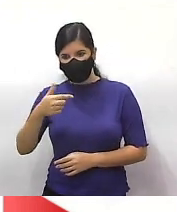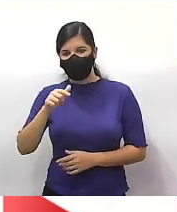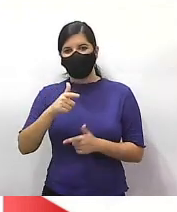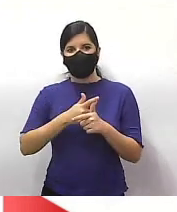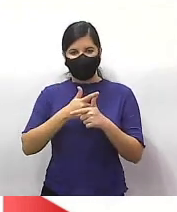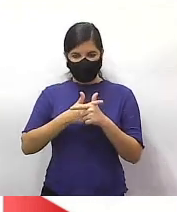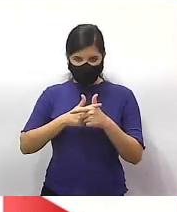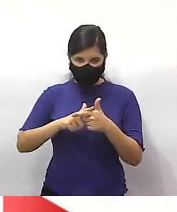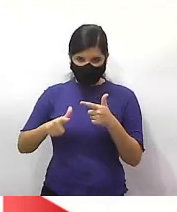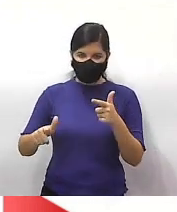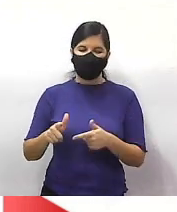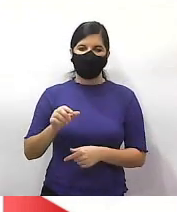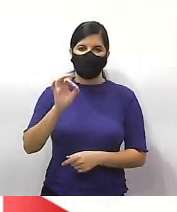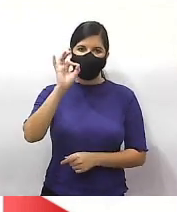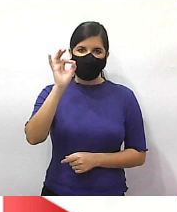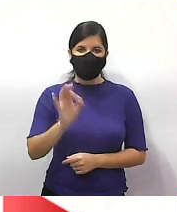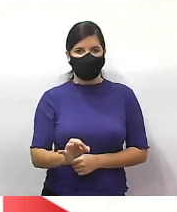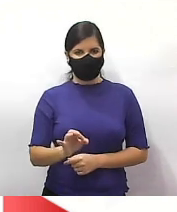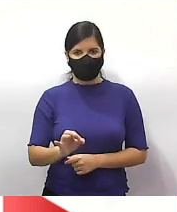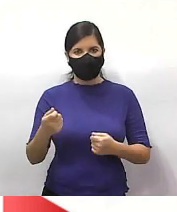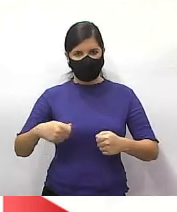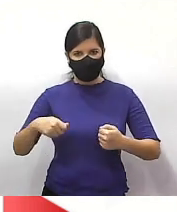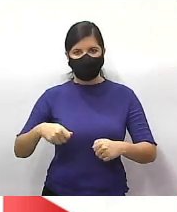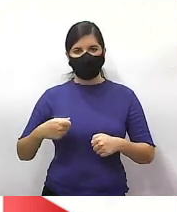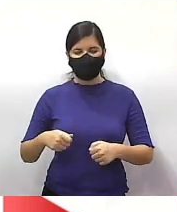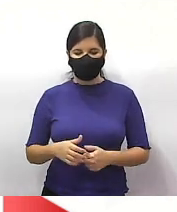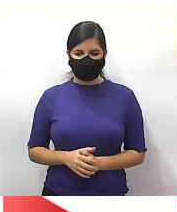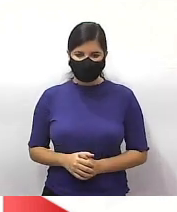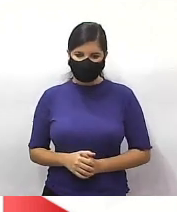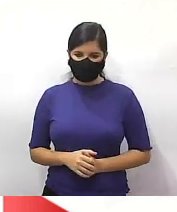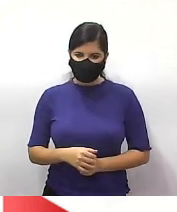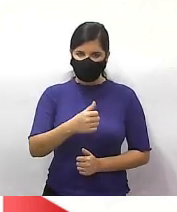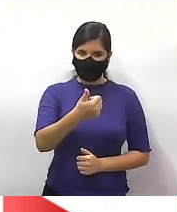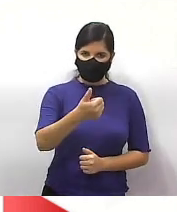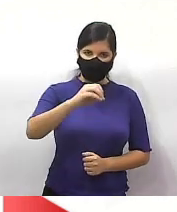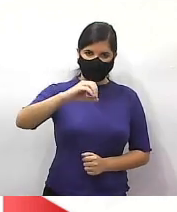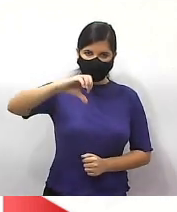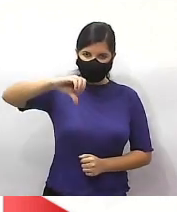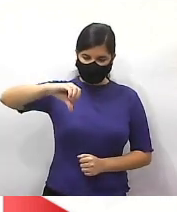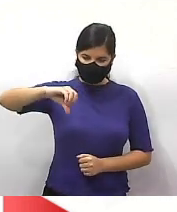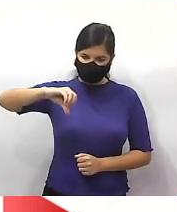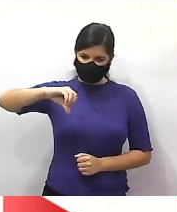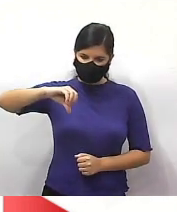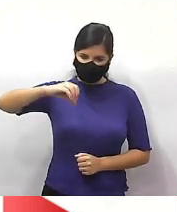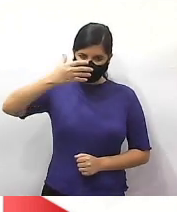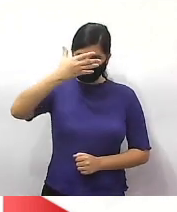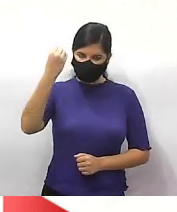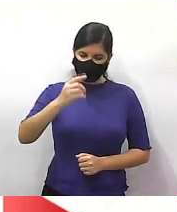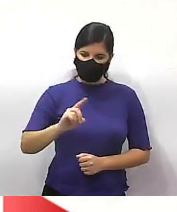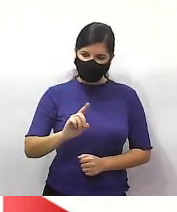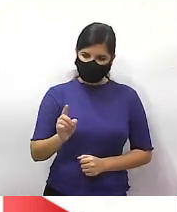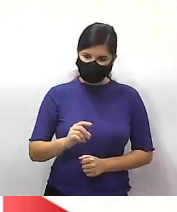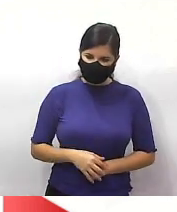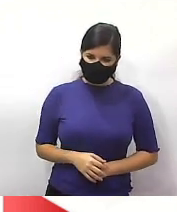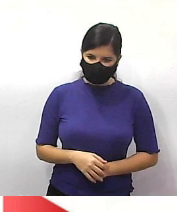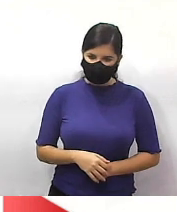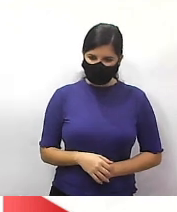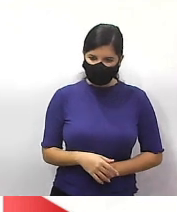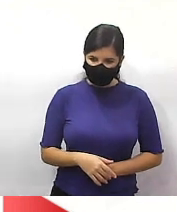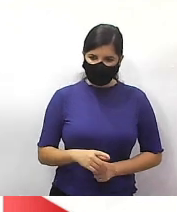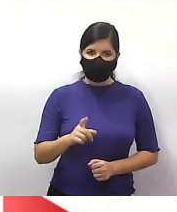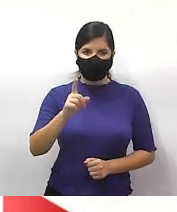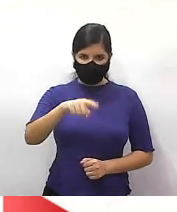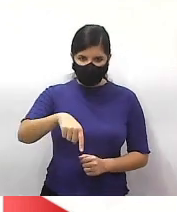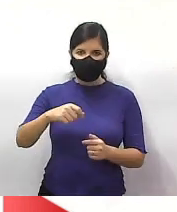54.872 também é. E a divisão tem que ser exata, tá bom? 109, resto 0. Não esquece disso, ok? Portanto, esse